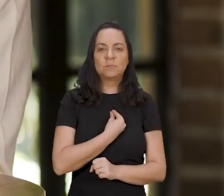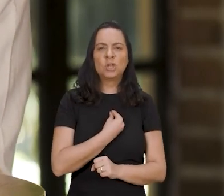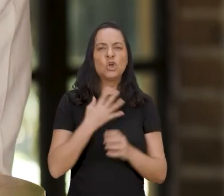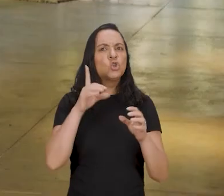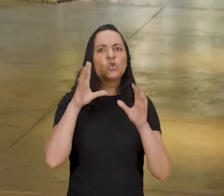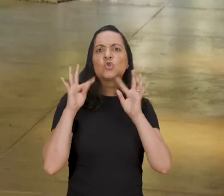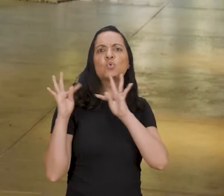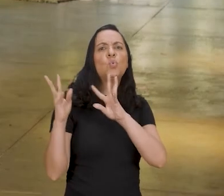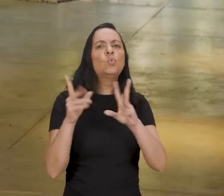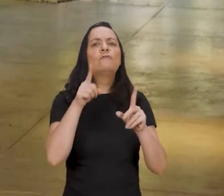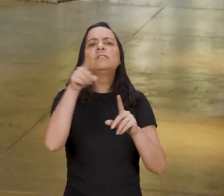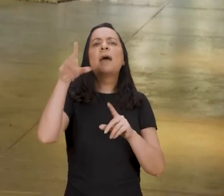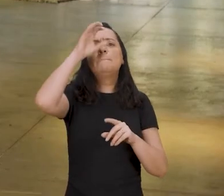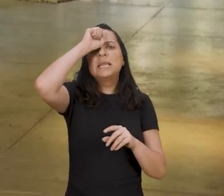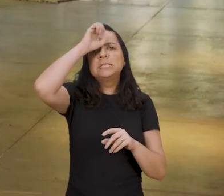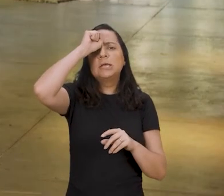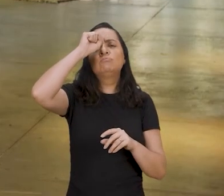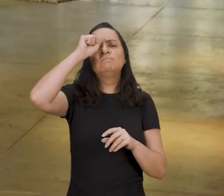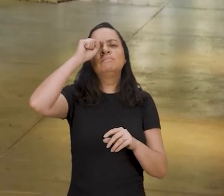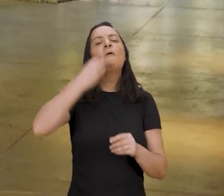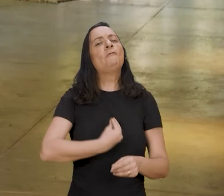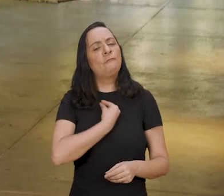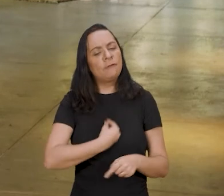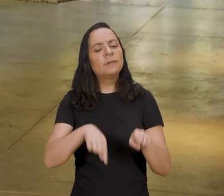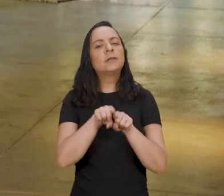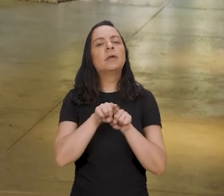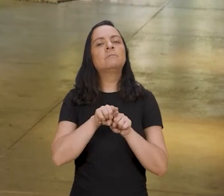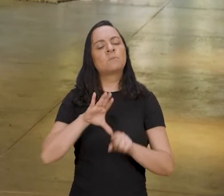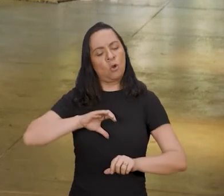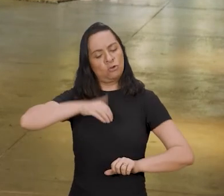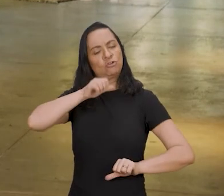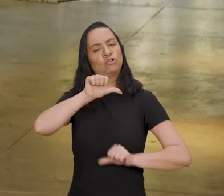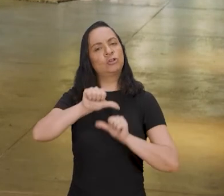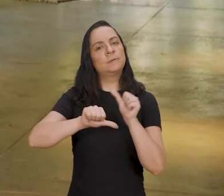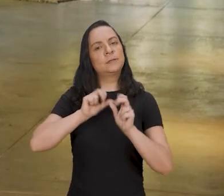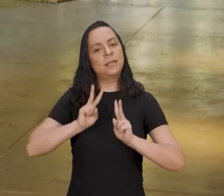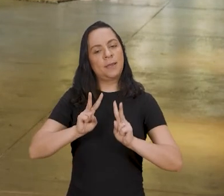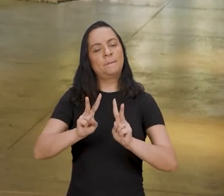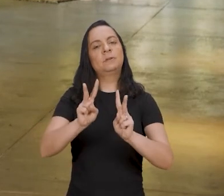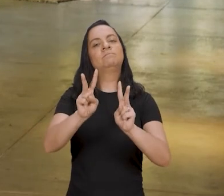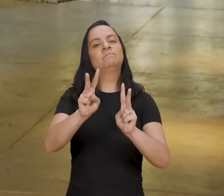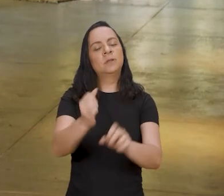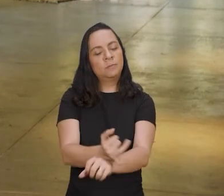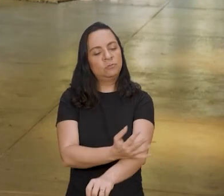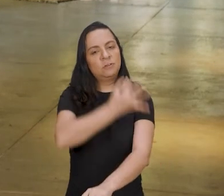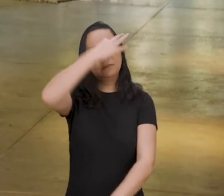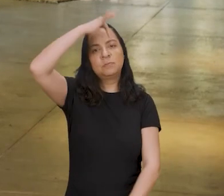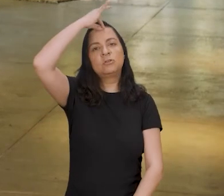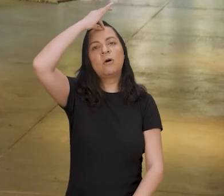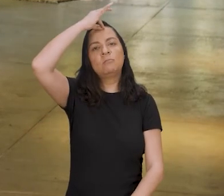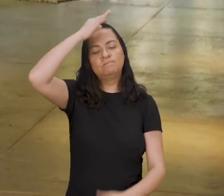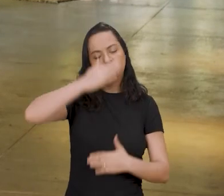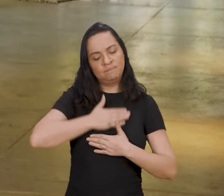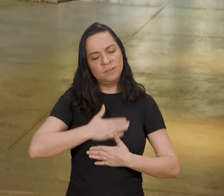conteúdo. Se tornem mulheres destemidas, tanto na área espiritual, emocional,